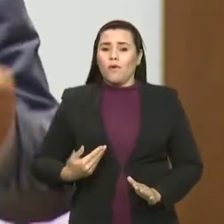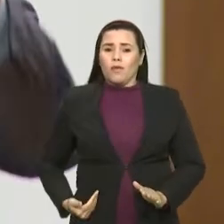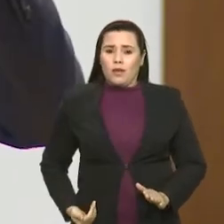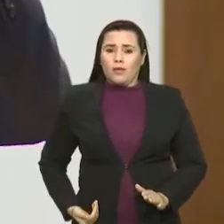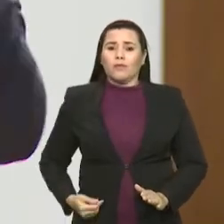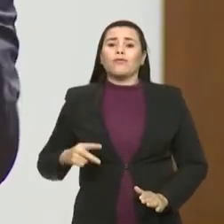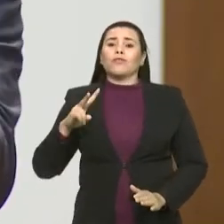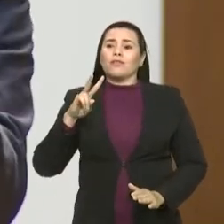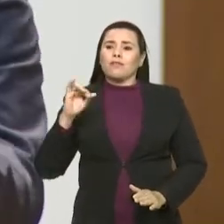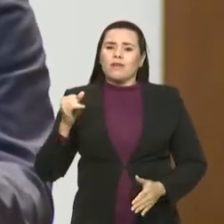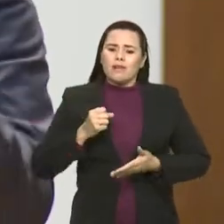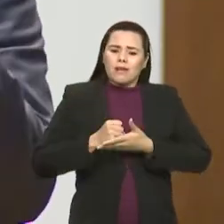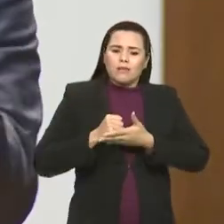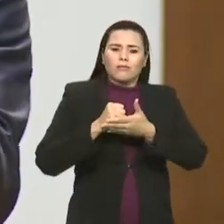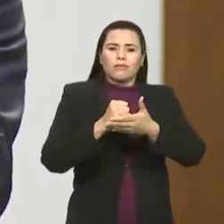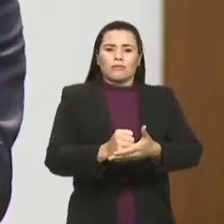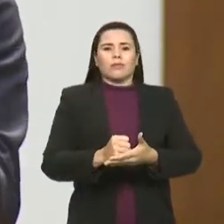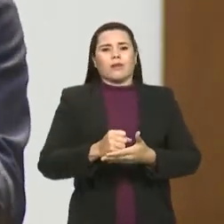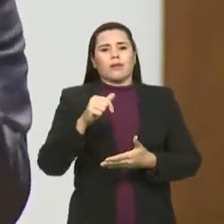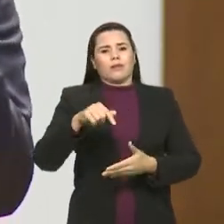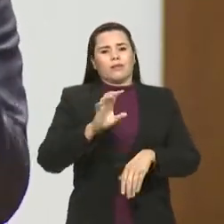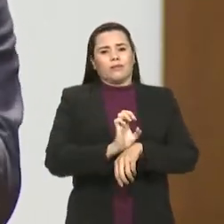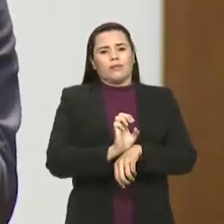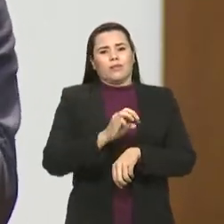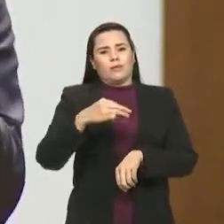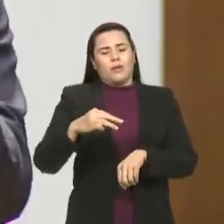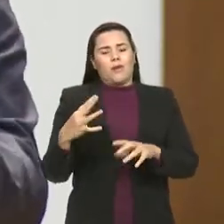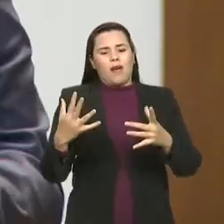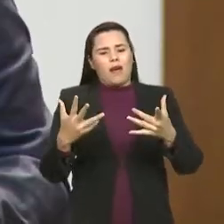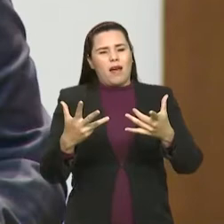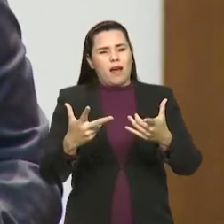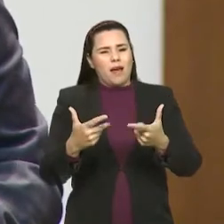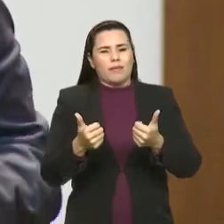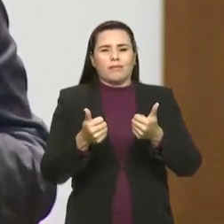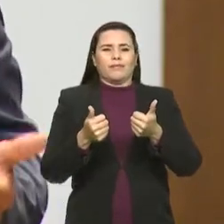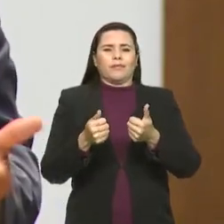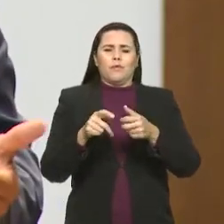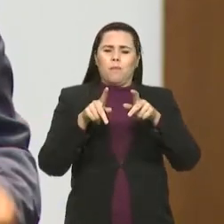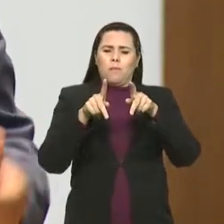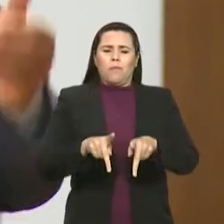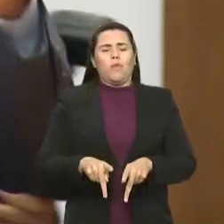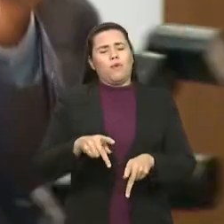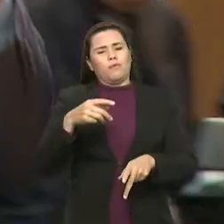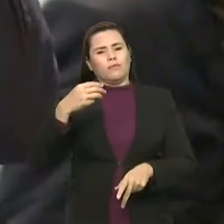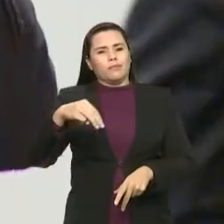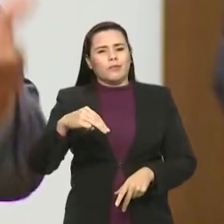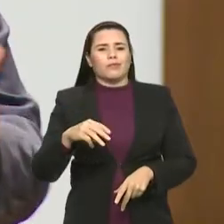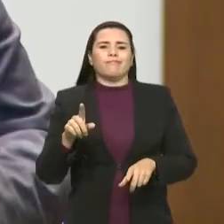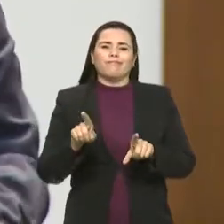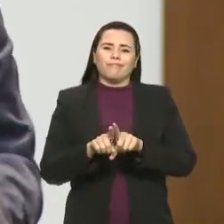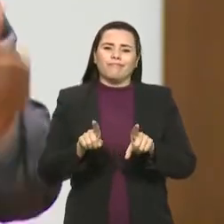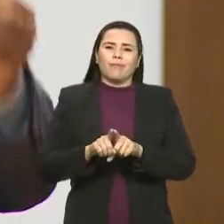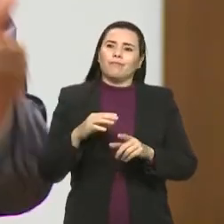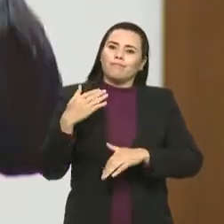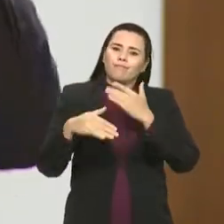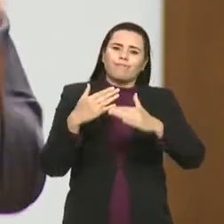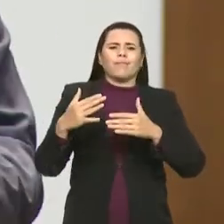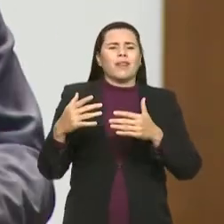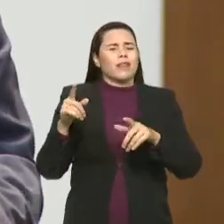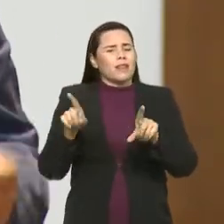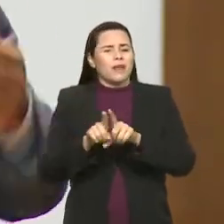de governo que vai melhorar de verdade a vida dos maranhenses. E é por isso que nós apostamos,